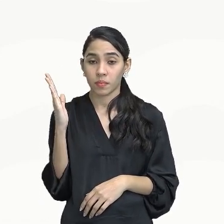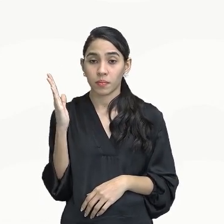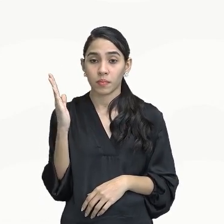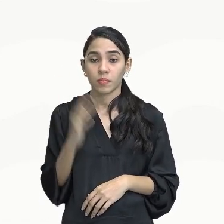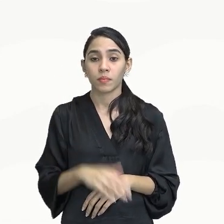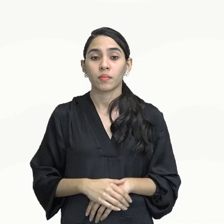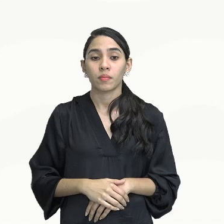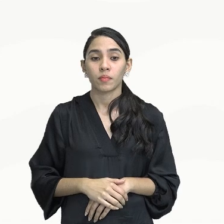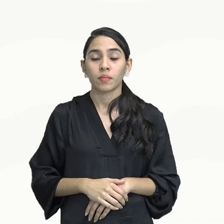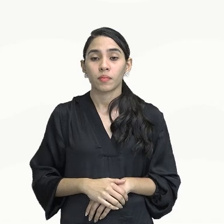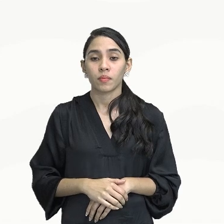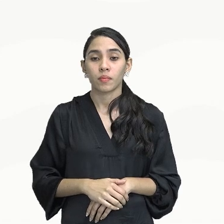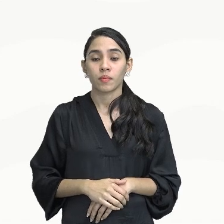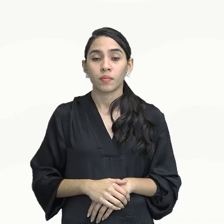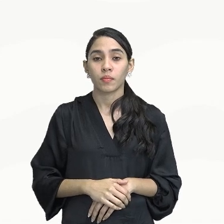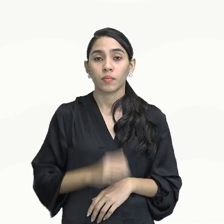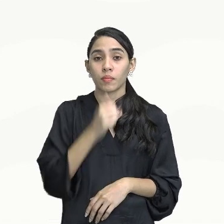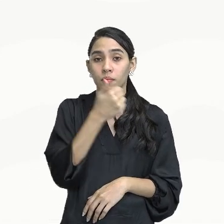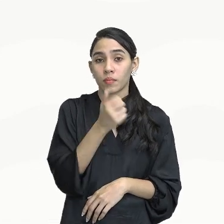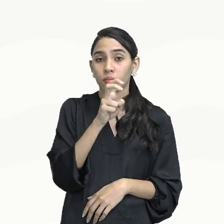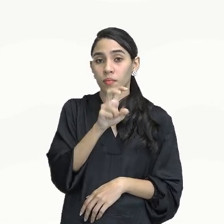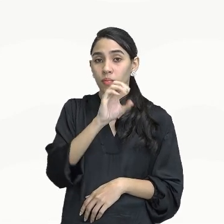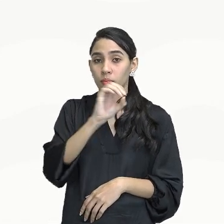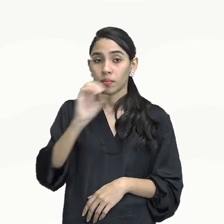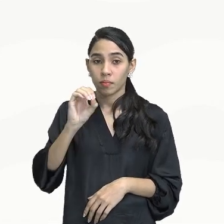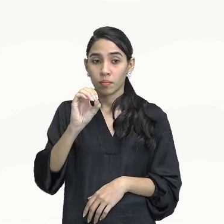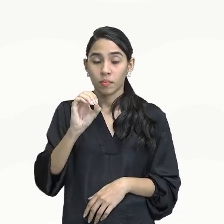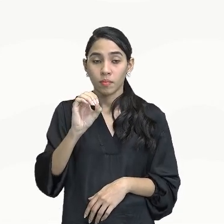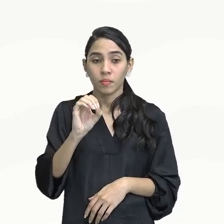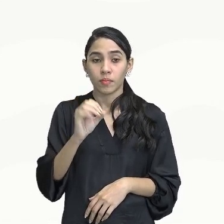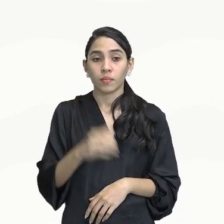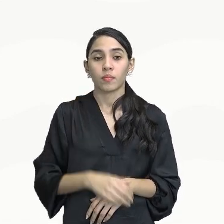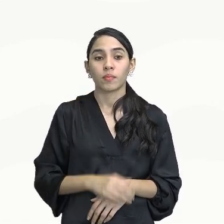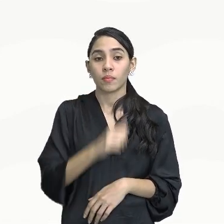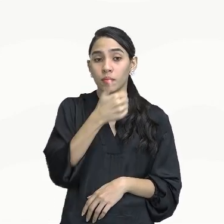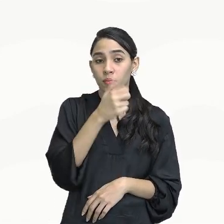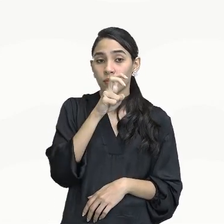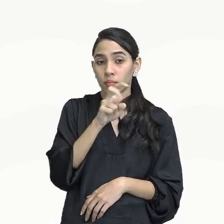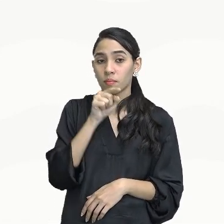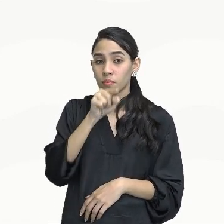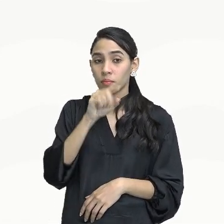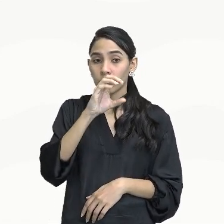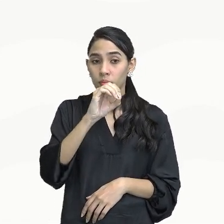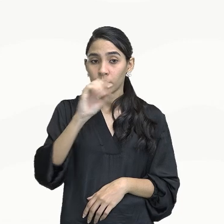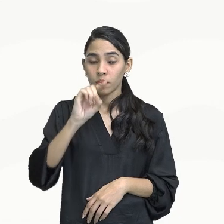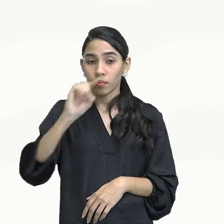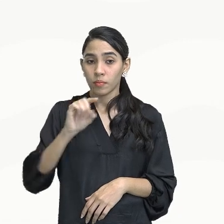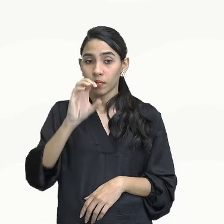de custo? 15.000. Então, você vai pegar aquela diferença,